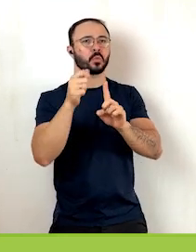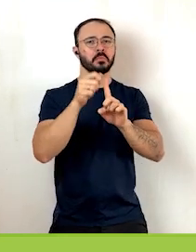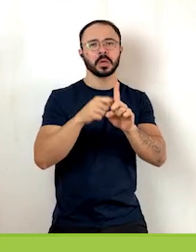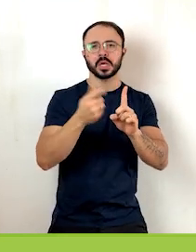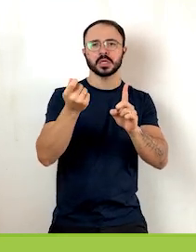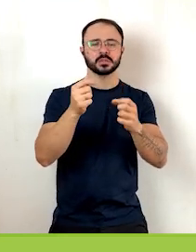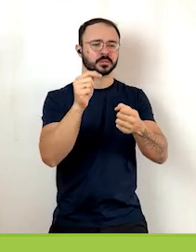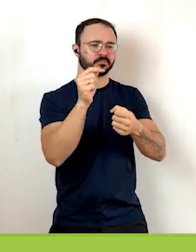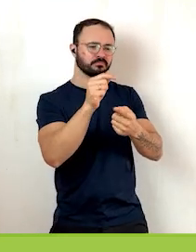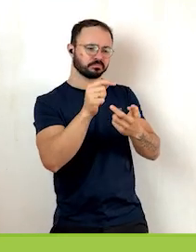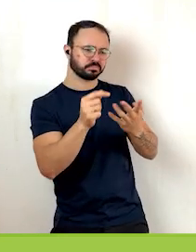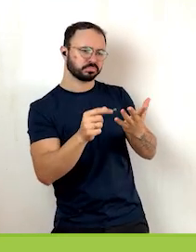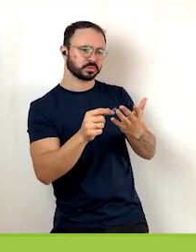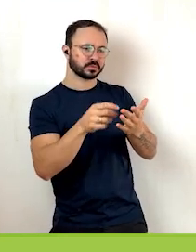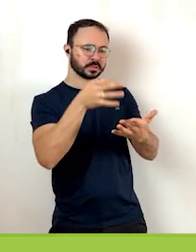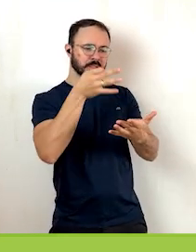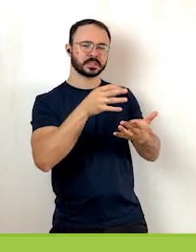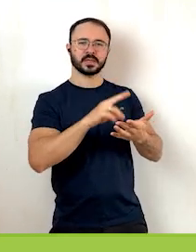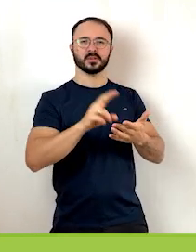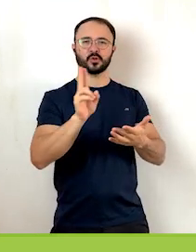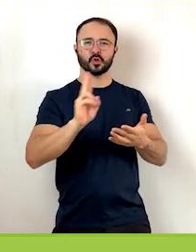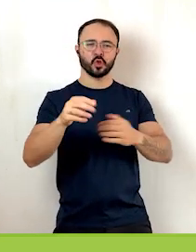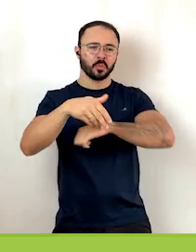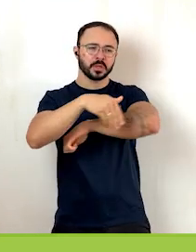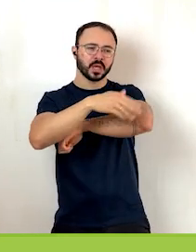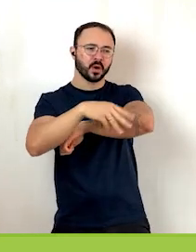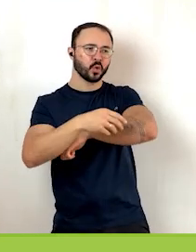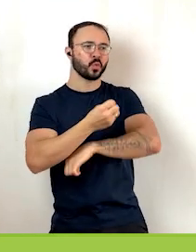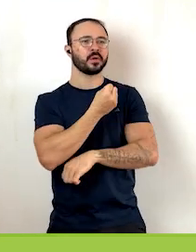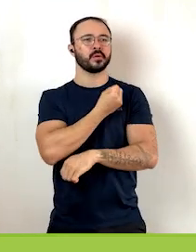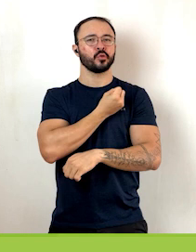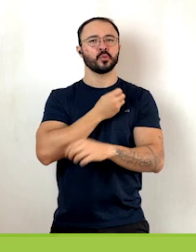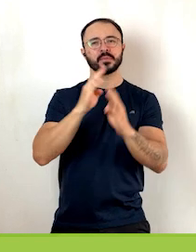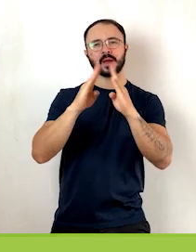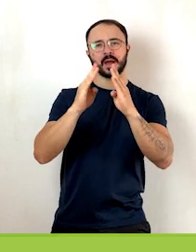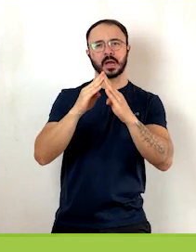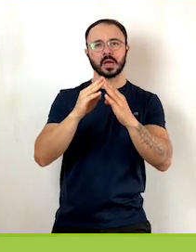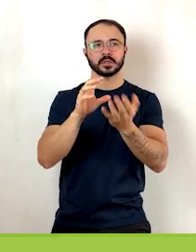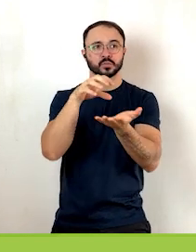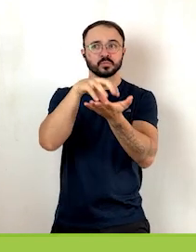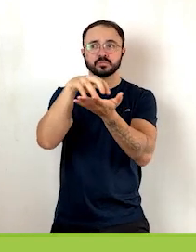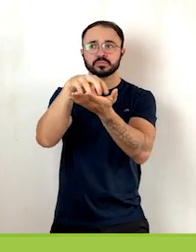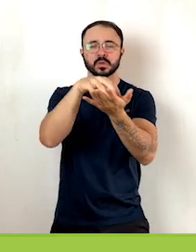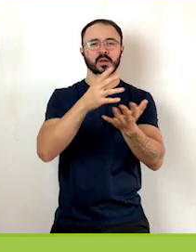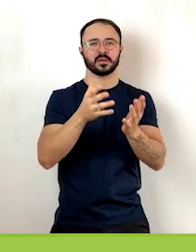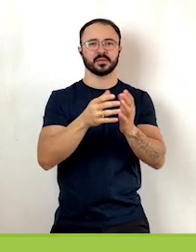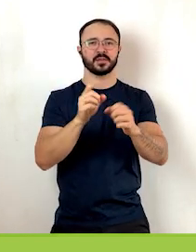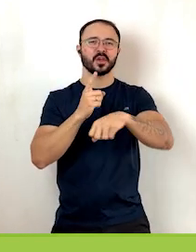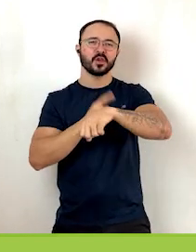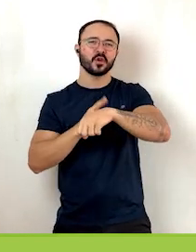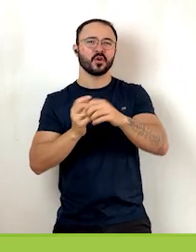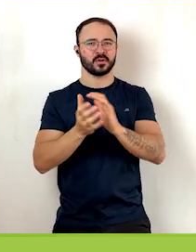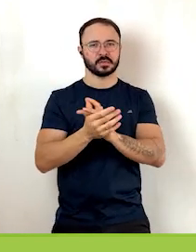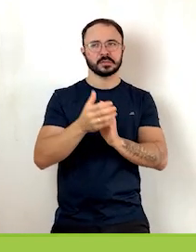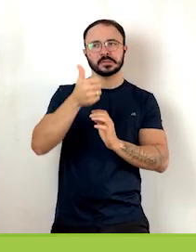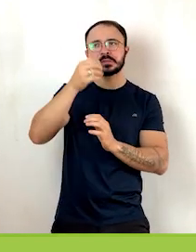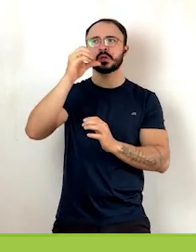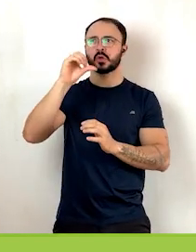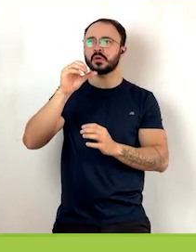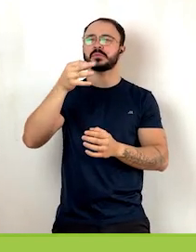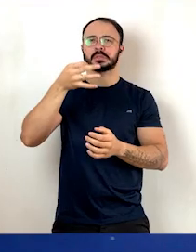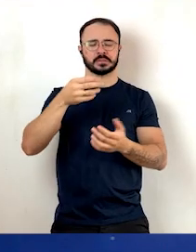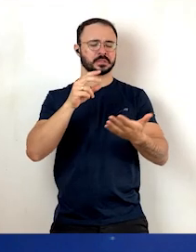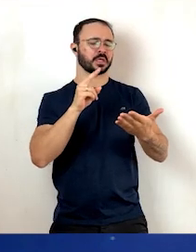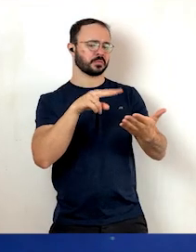2022 o local Avenida Dias 33 no centro e o horário às 19